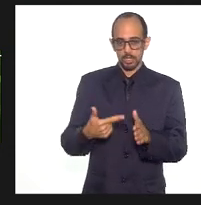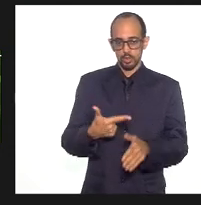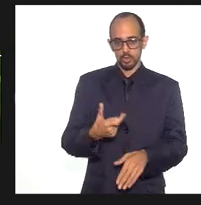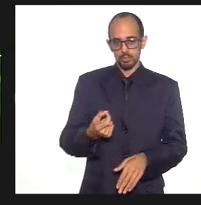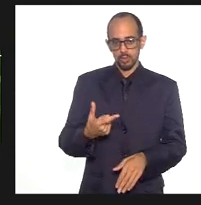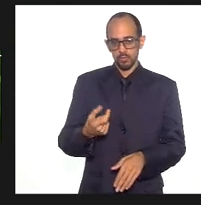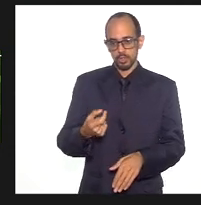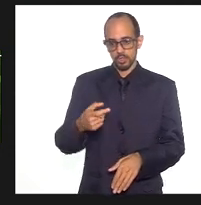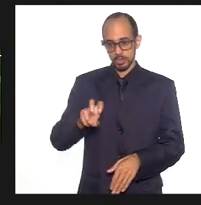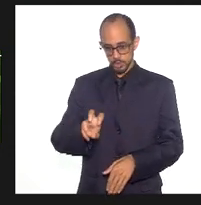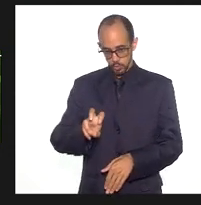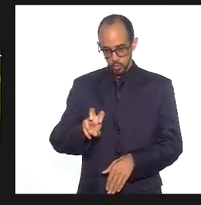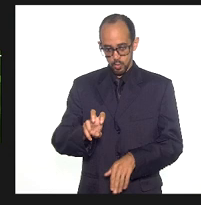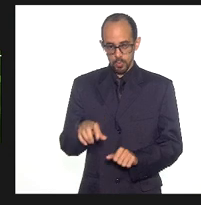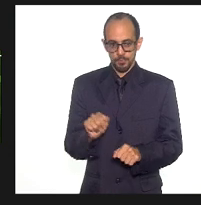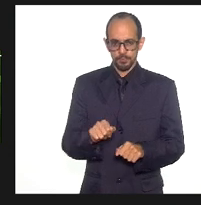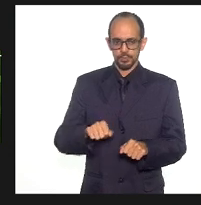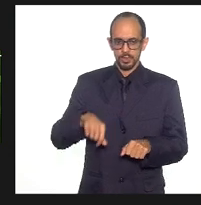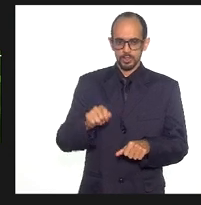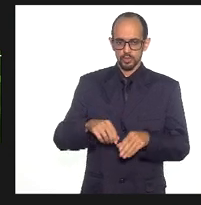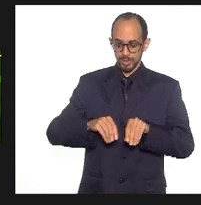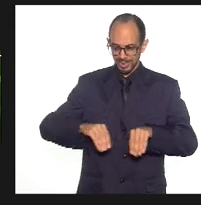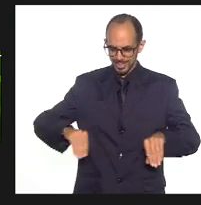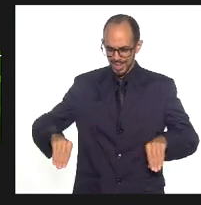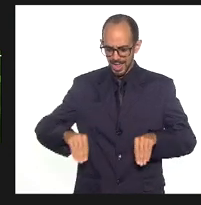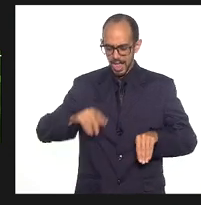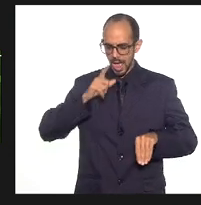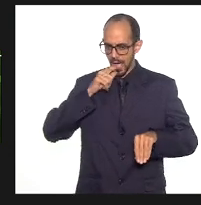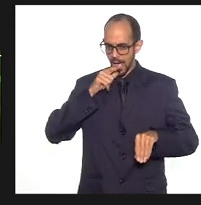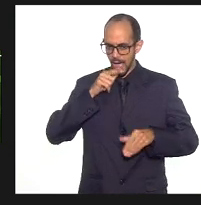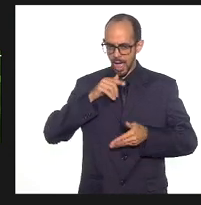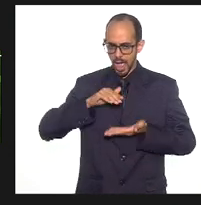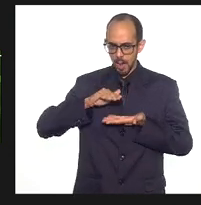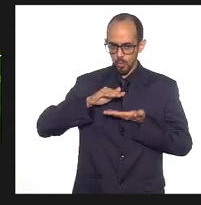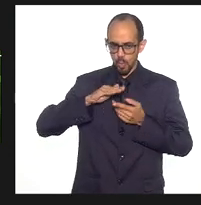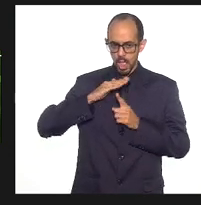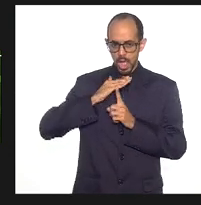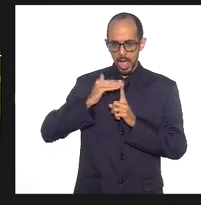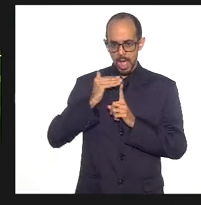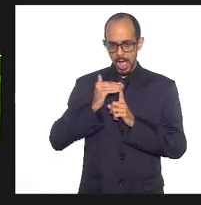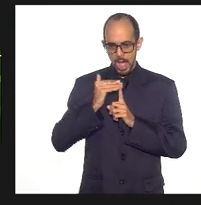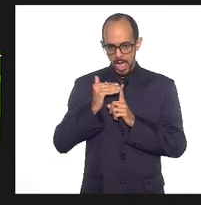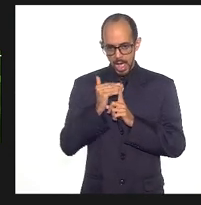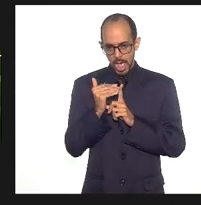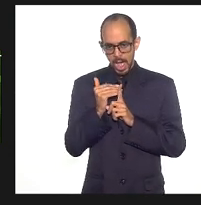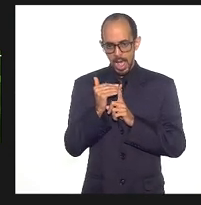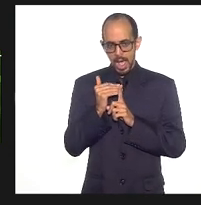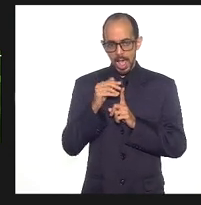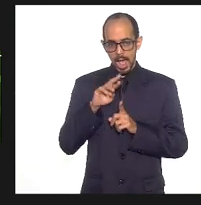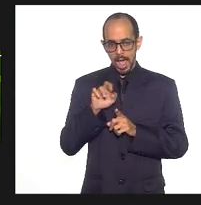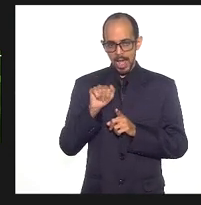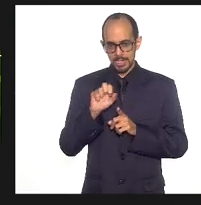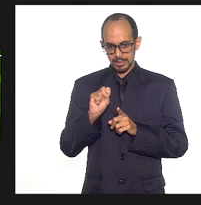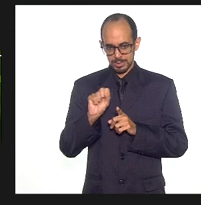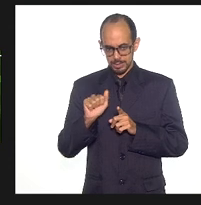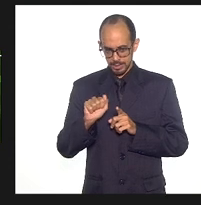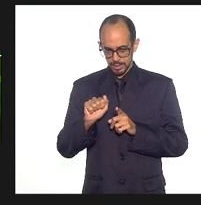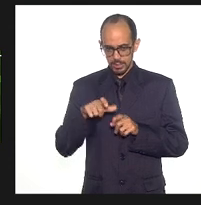relativamente à terra, águas rasas, Polo Marlim e Albacora Leste, nós temos aí uma